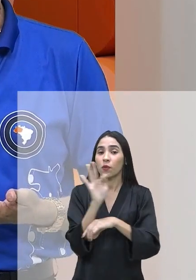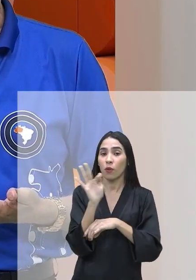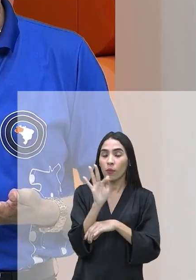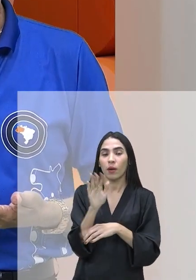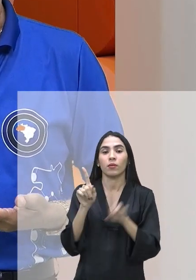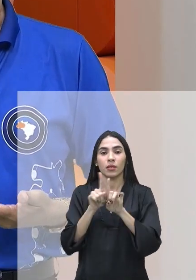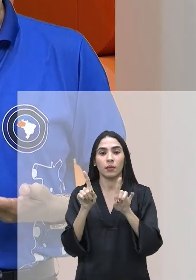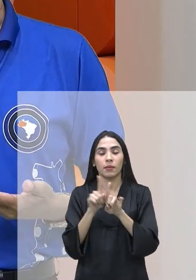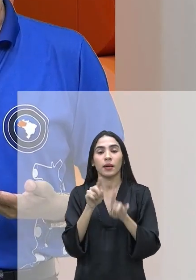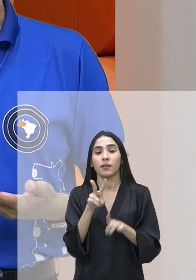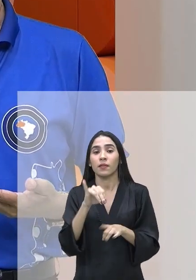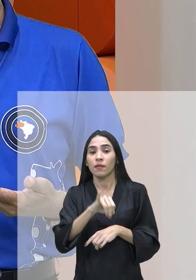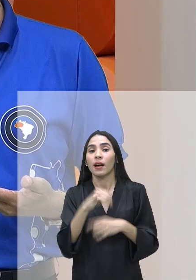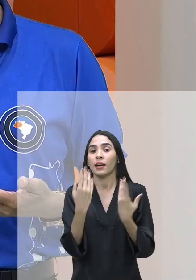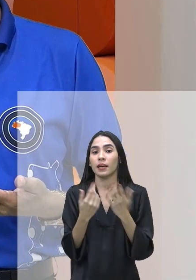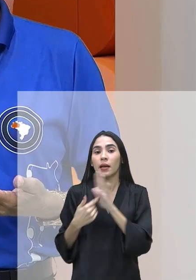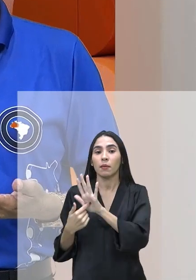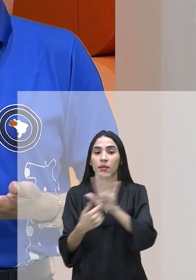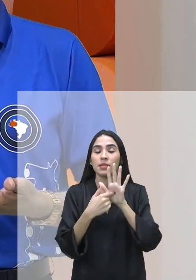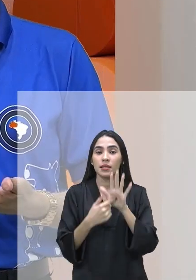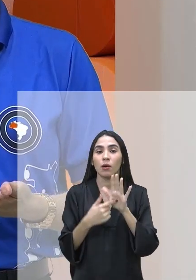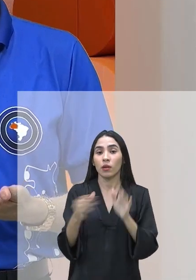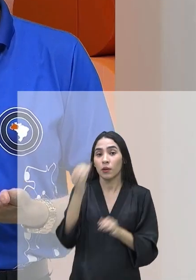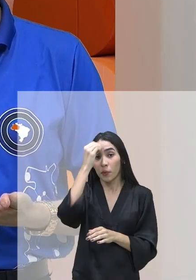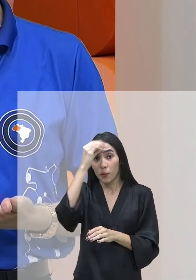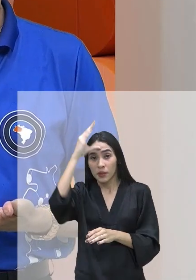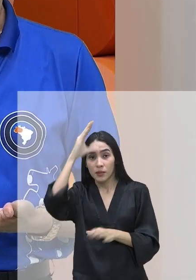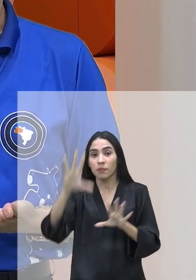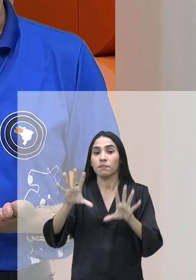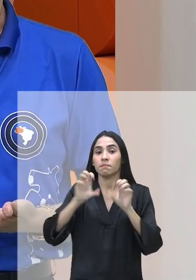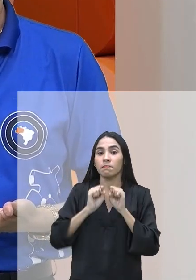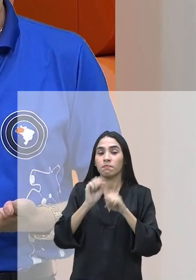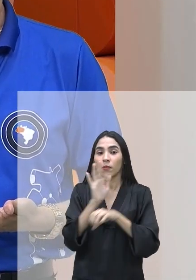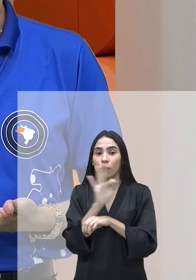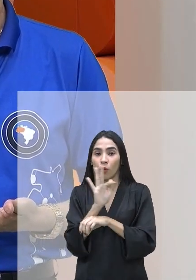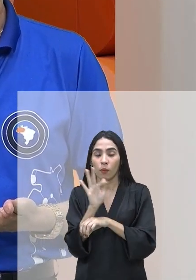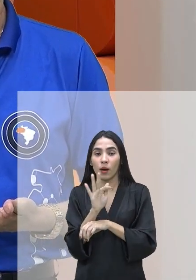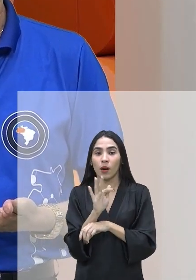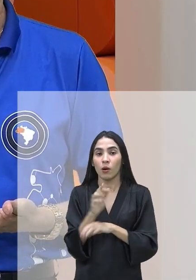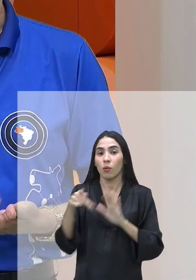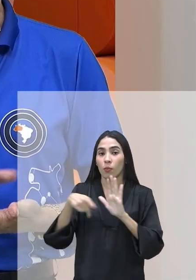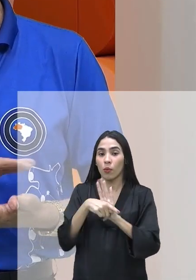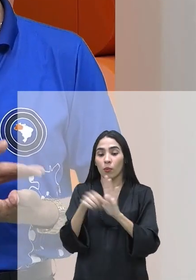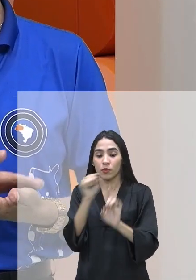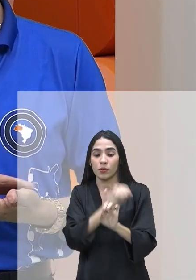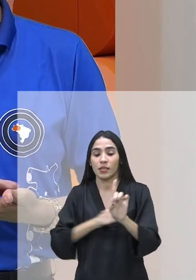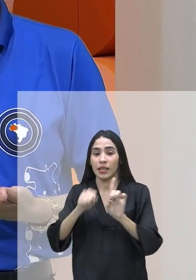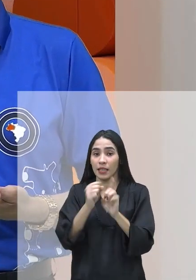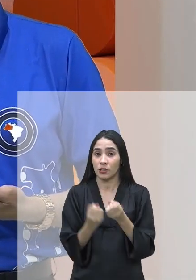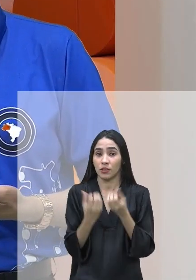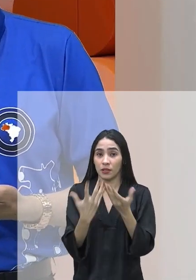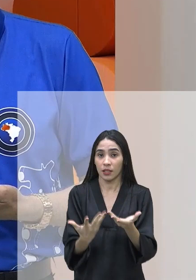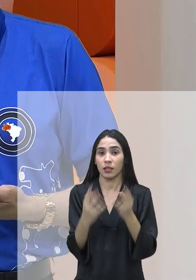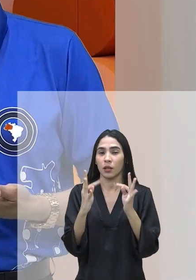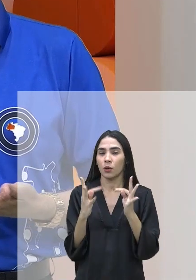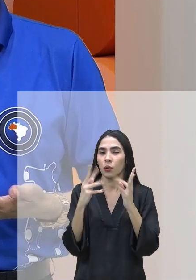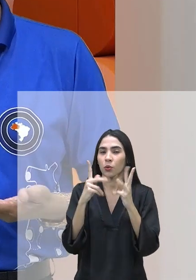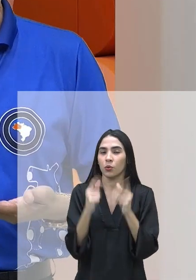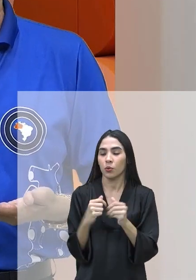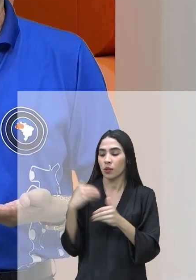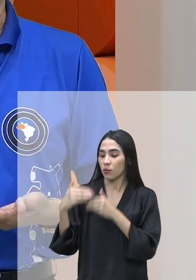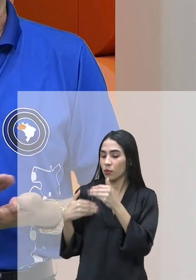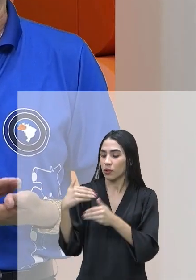um conhecimento formal, aquele que é instituído pela sua sociedade. É toda a sua trajetória